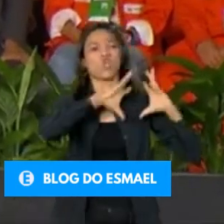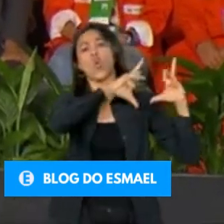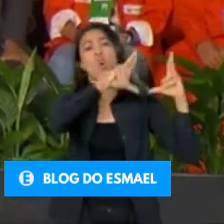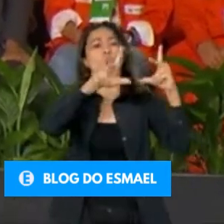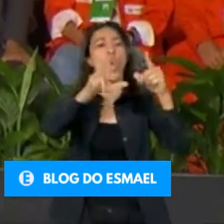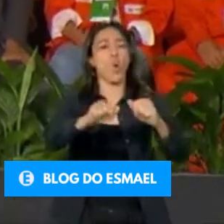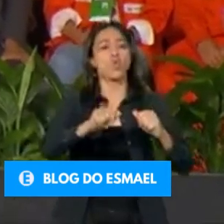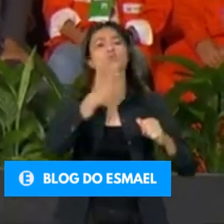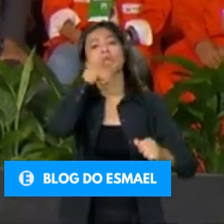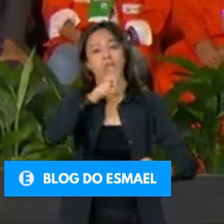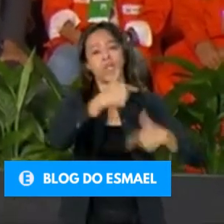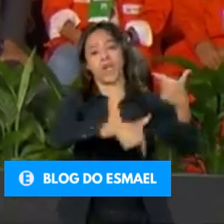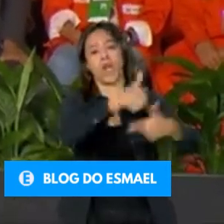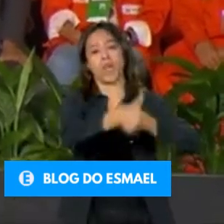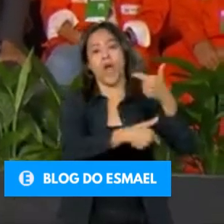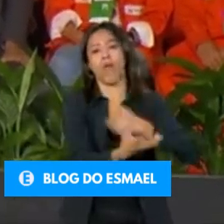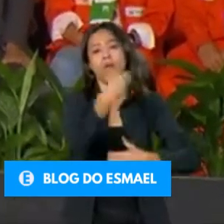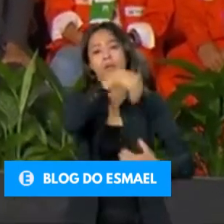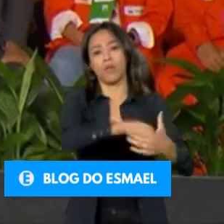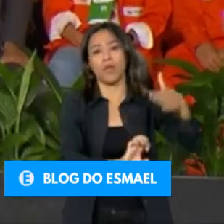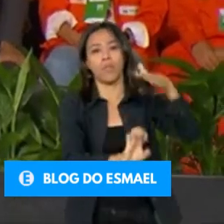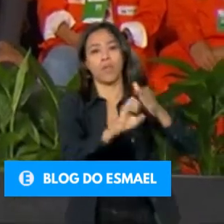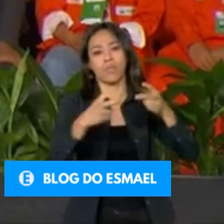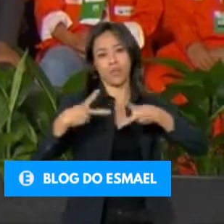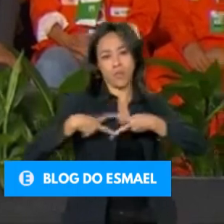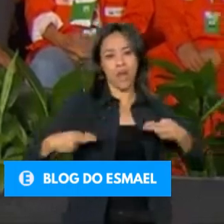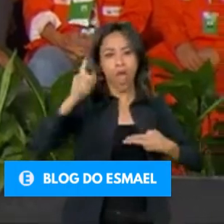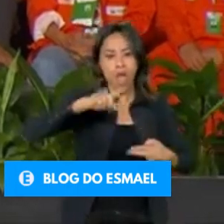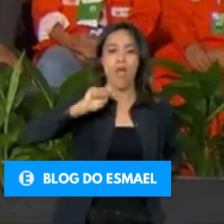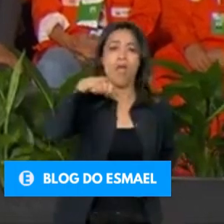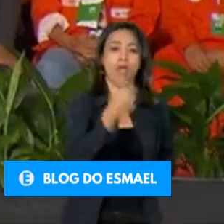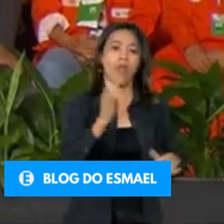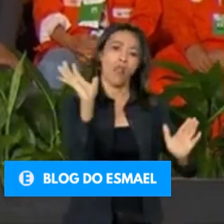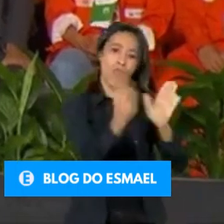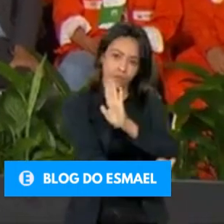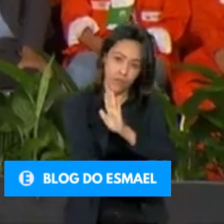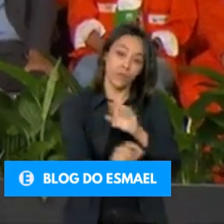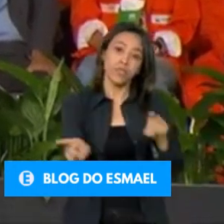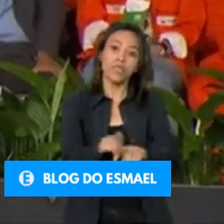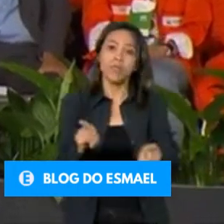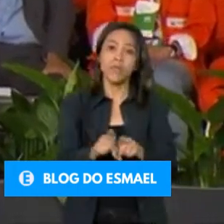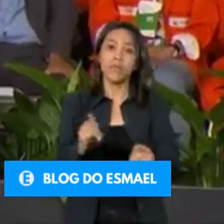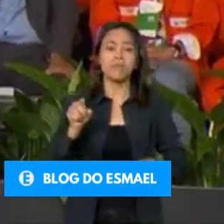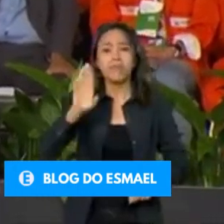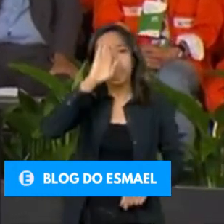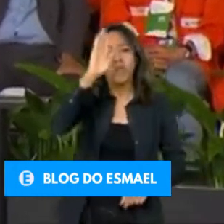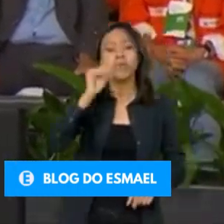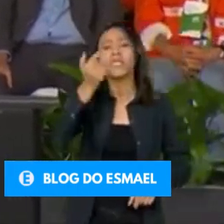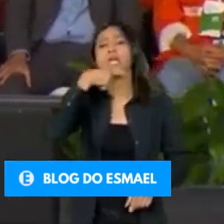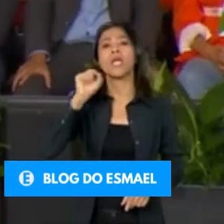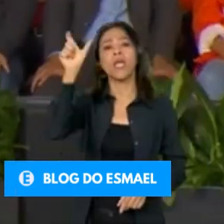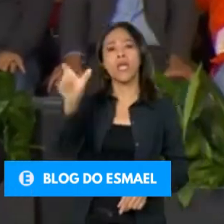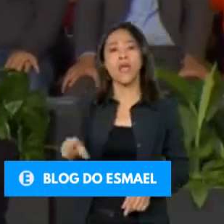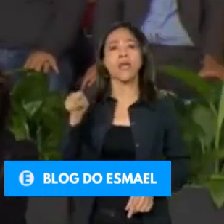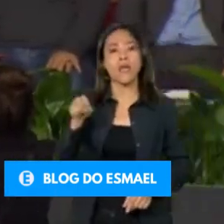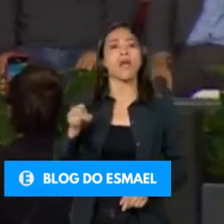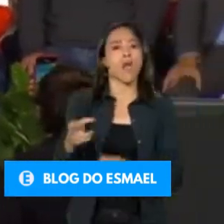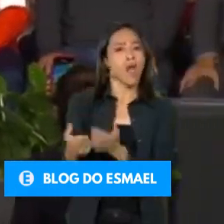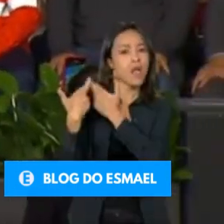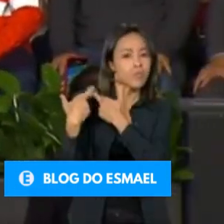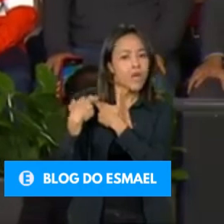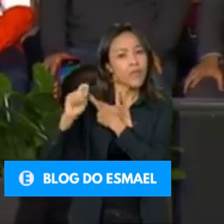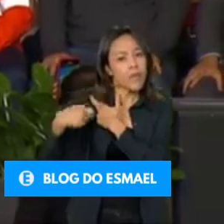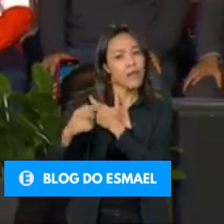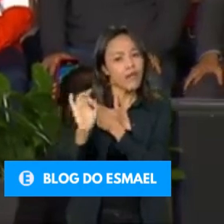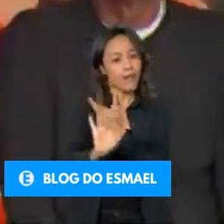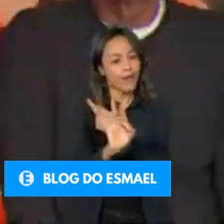mundo na Petrobras era ladrão, inclusive aqueles que eram responsáveis pela grandiosidade da Petrobras, que eram os seus trabalhadores.